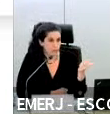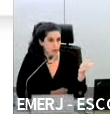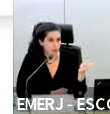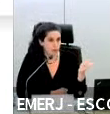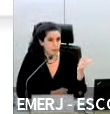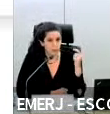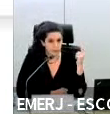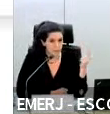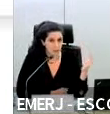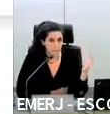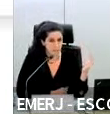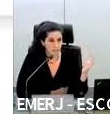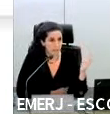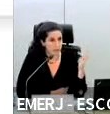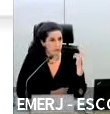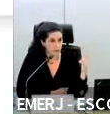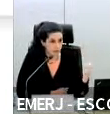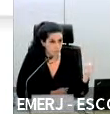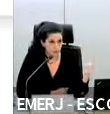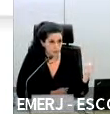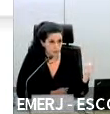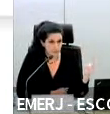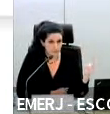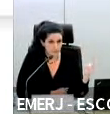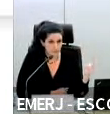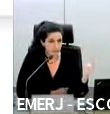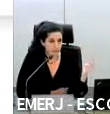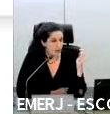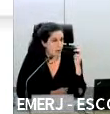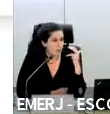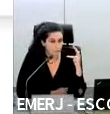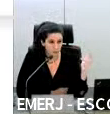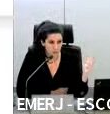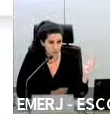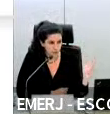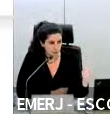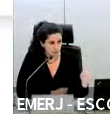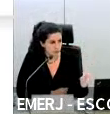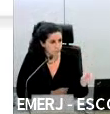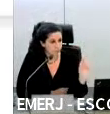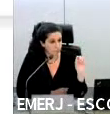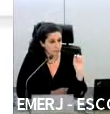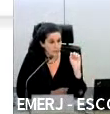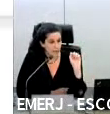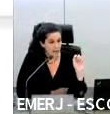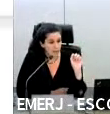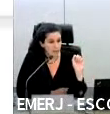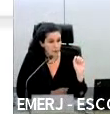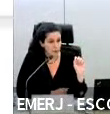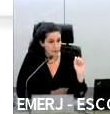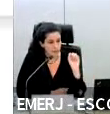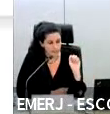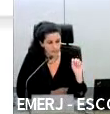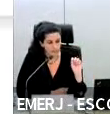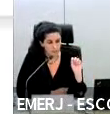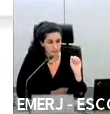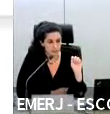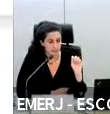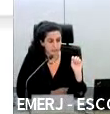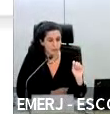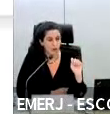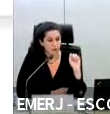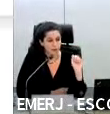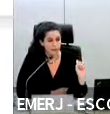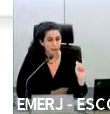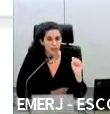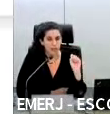dinheiro para o ônibus, porque não sabiam, porque encontraram a porta da polícia fechada, por muitos motivos. A M2, está ali dentro da Polícia